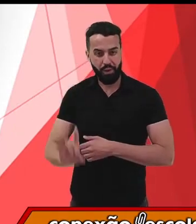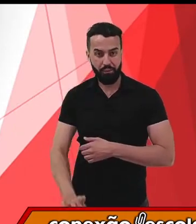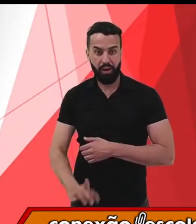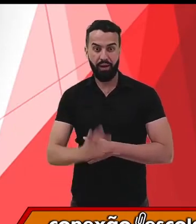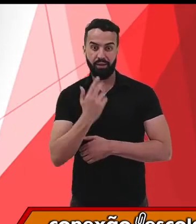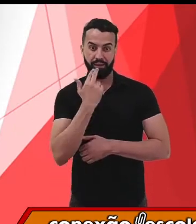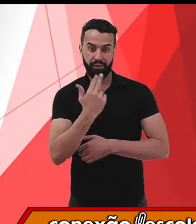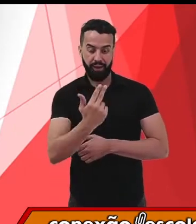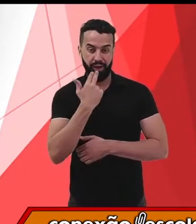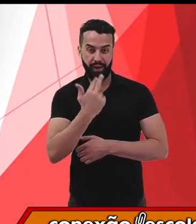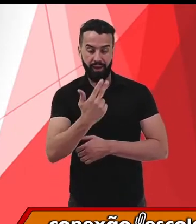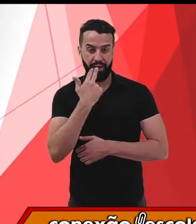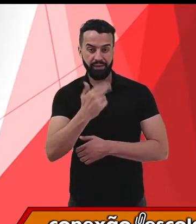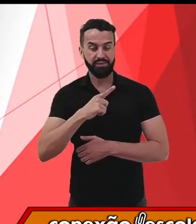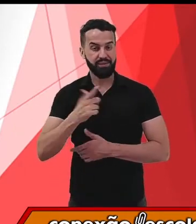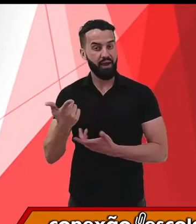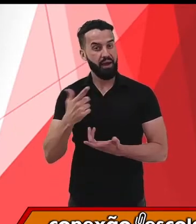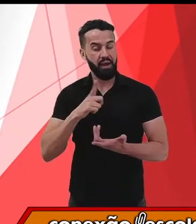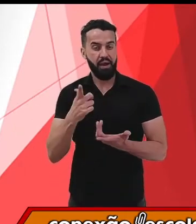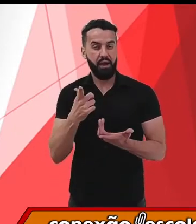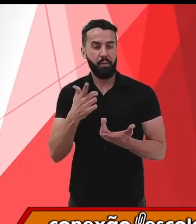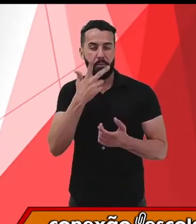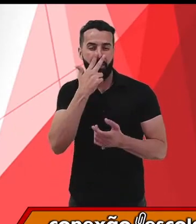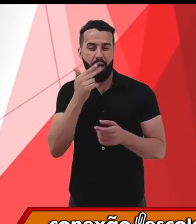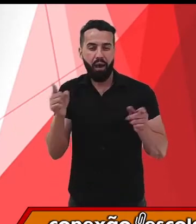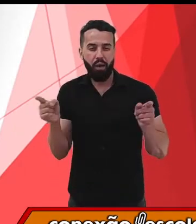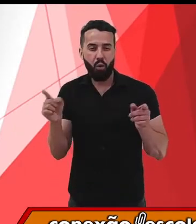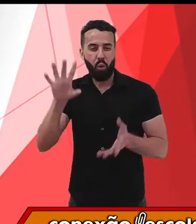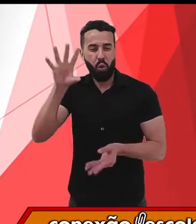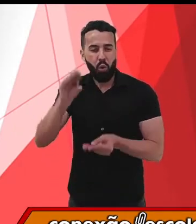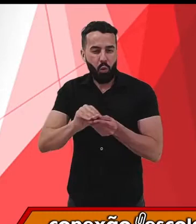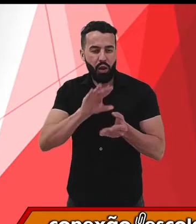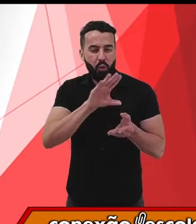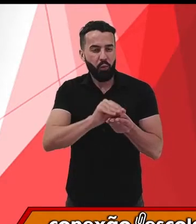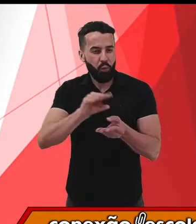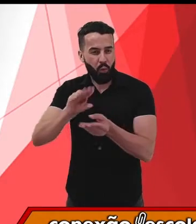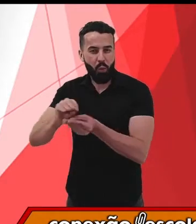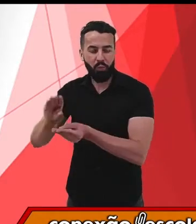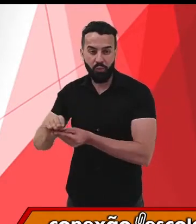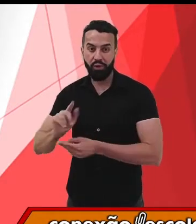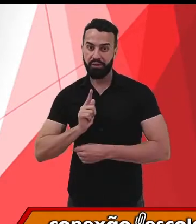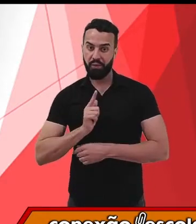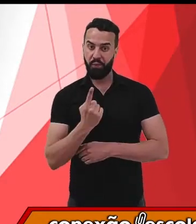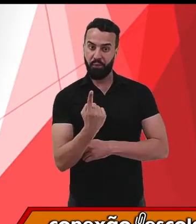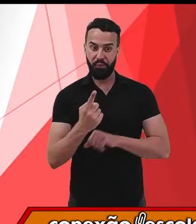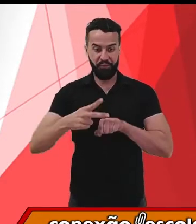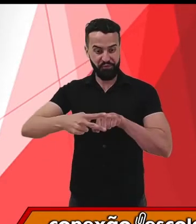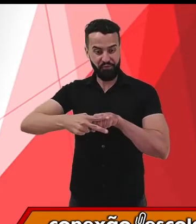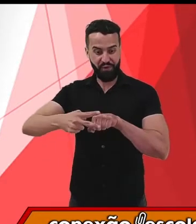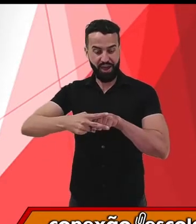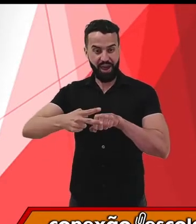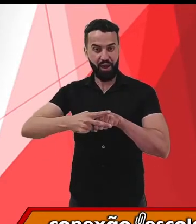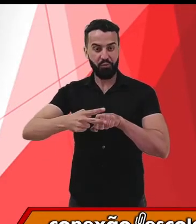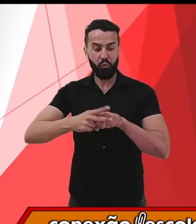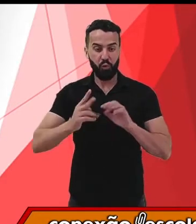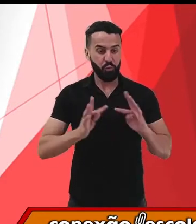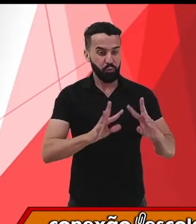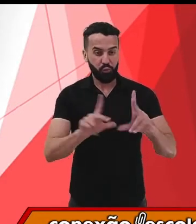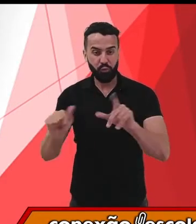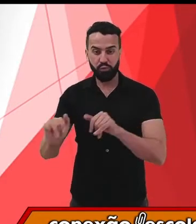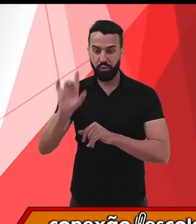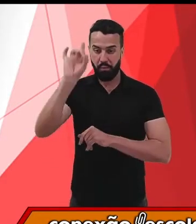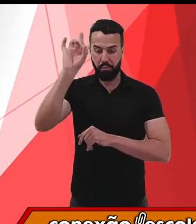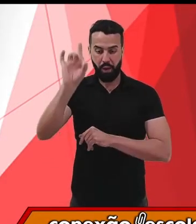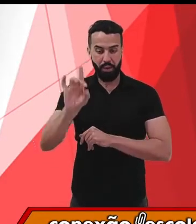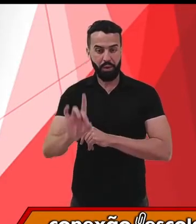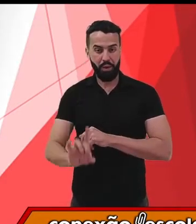mais econômico. Eu costumo dizer que a língua inglesa é um pouco econômica, porque a gente usa um verbo, como é o caso do can, para todos os sujeitos,